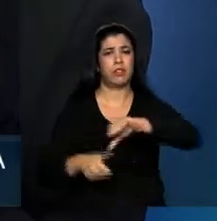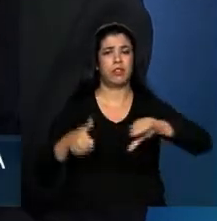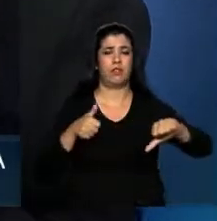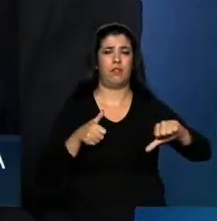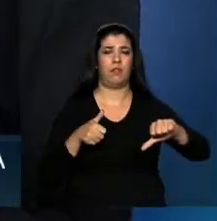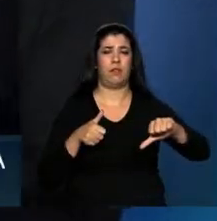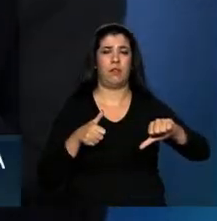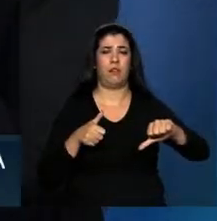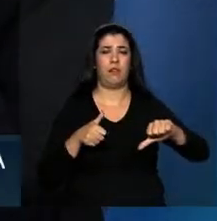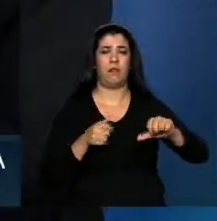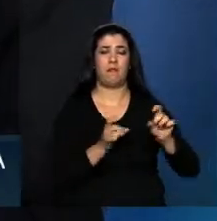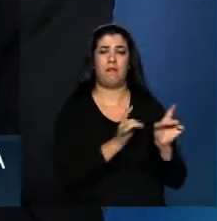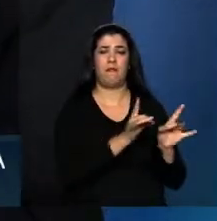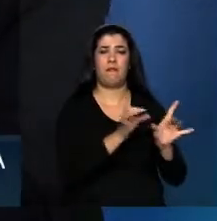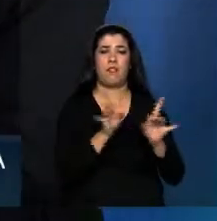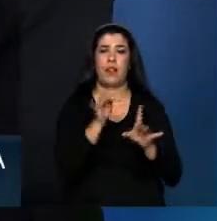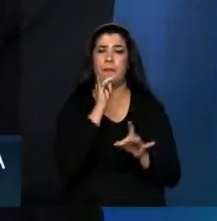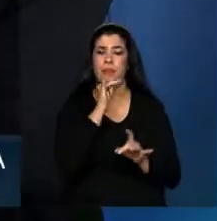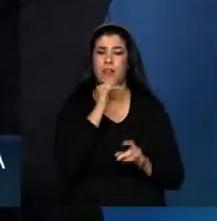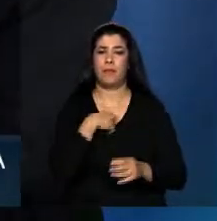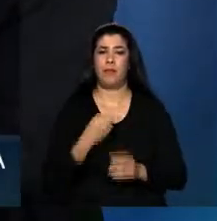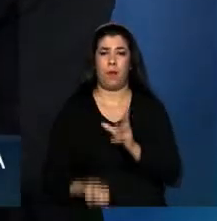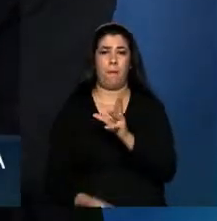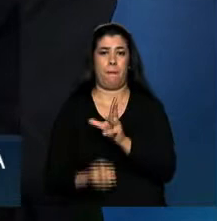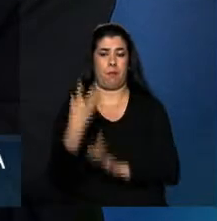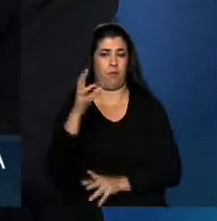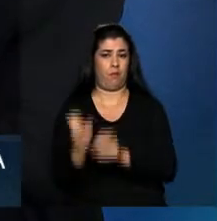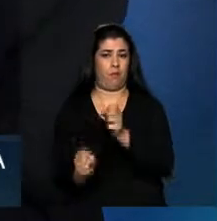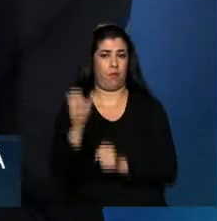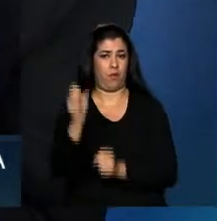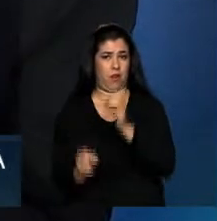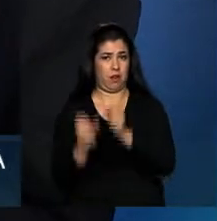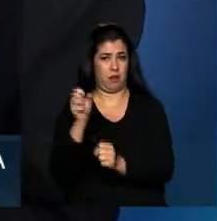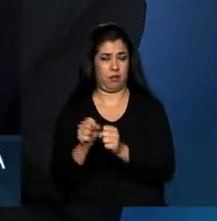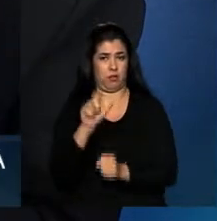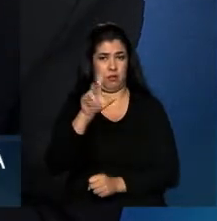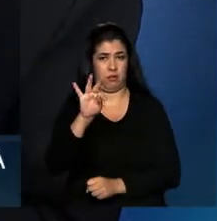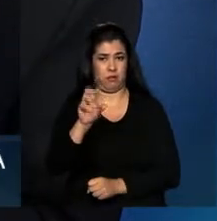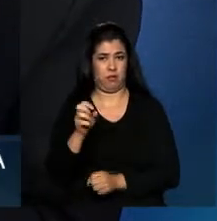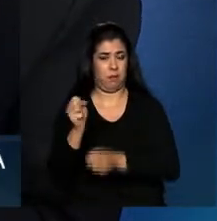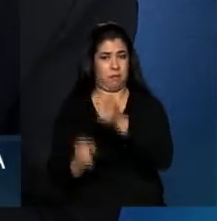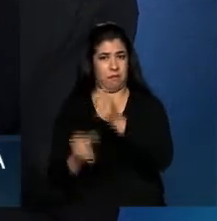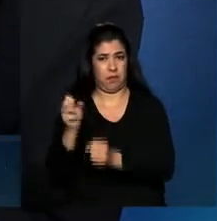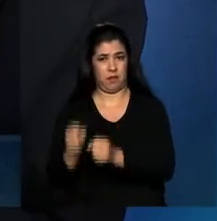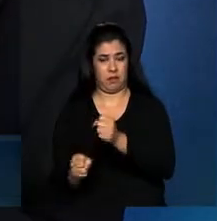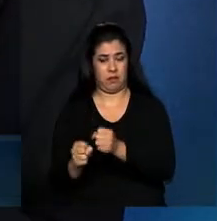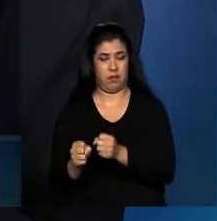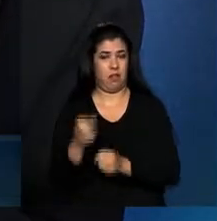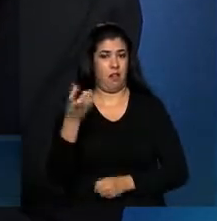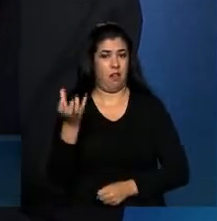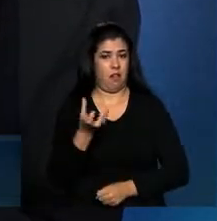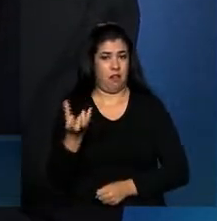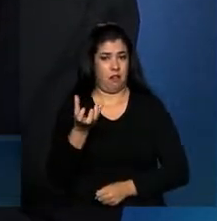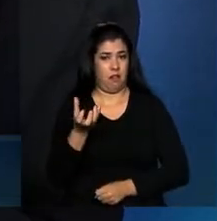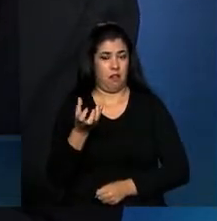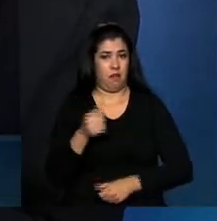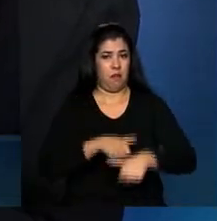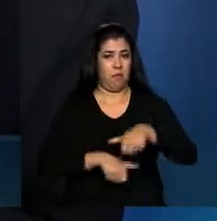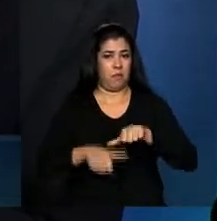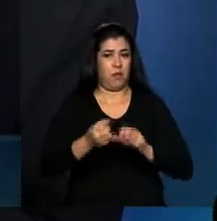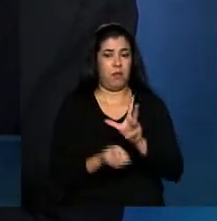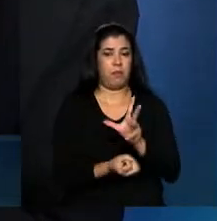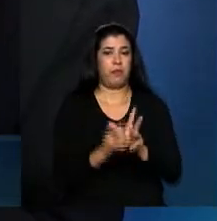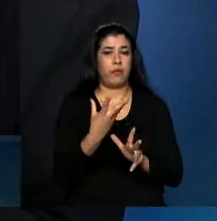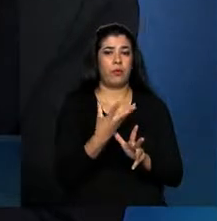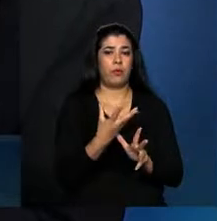vender. Quando ele produz um queijo na sua agroindústria, a legislação que lhes coloca para ele vender essa peça